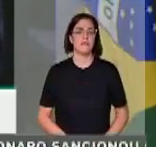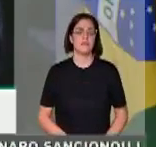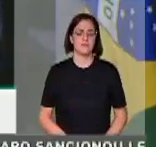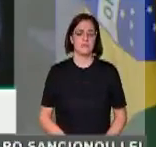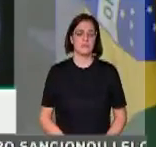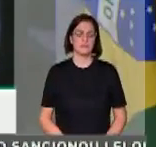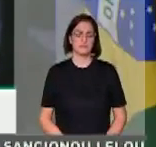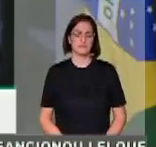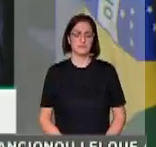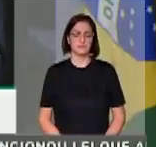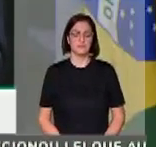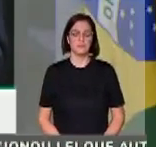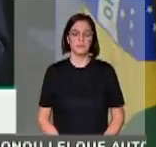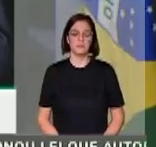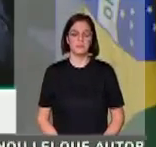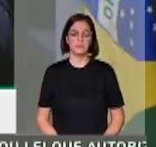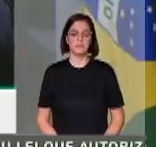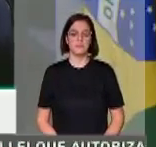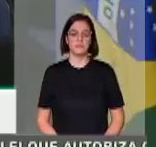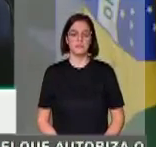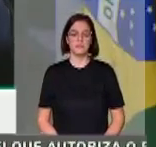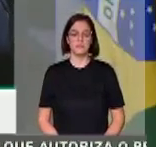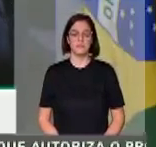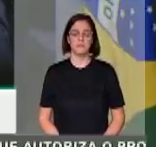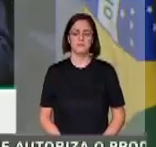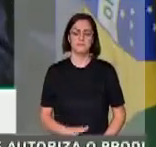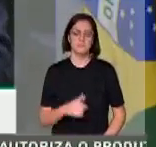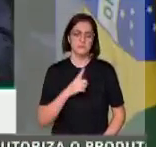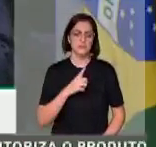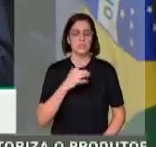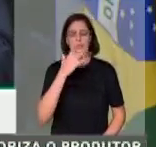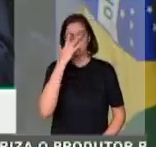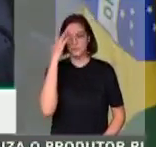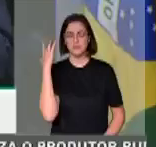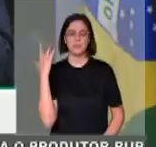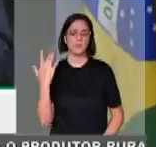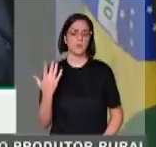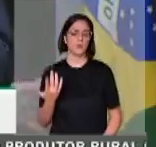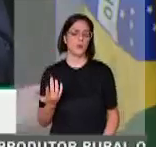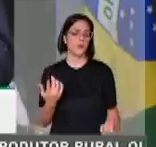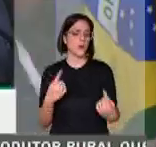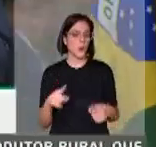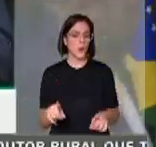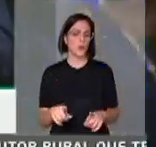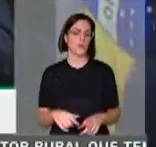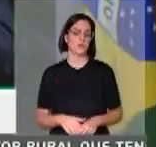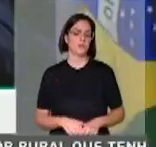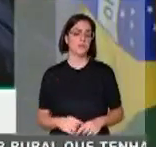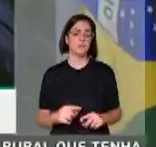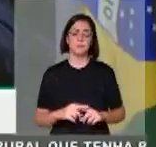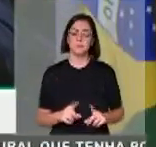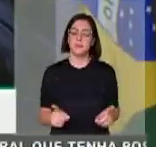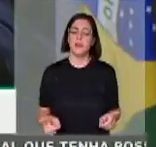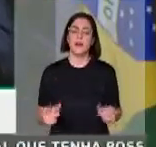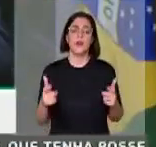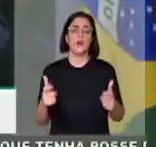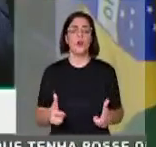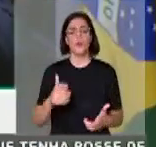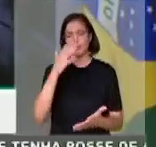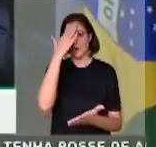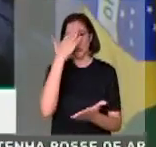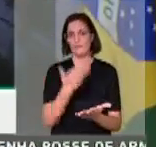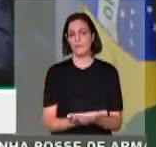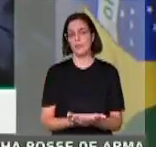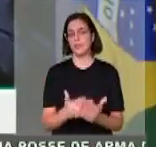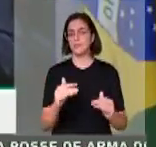do Presidente da República, pode ter desgaste do Congresso Nacional, mas a Suprema Corte é ela que o cidadão comum confia, que tem